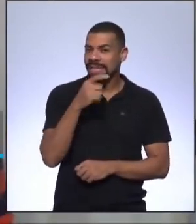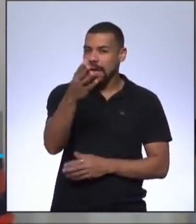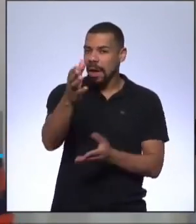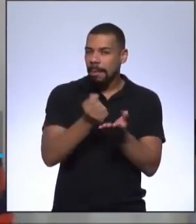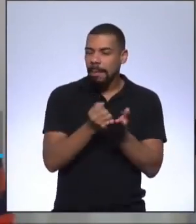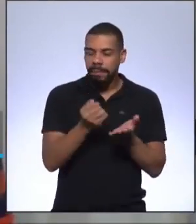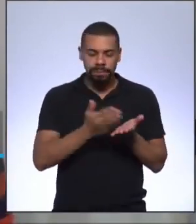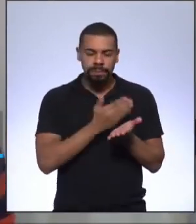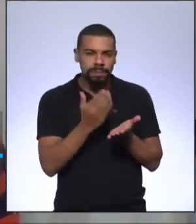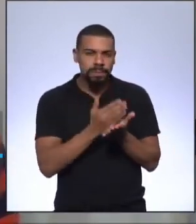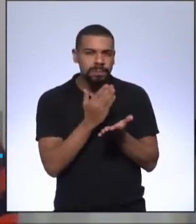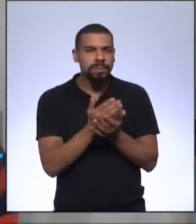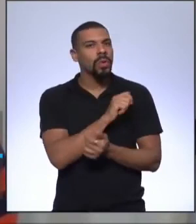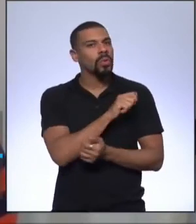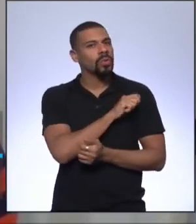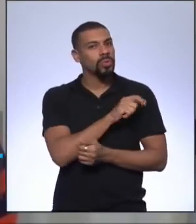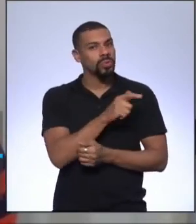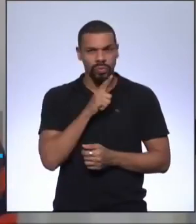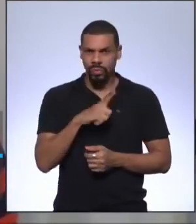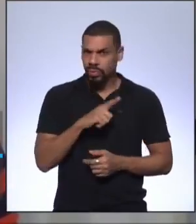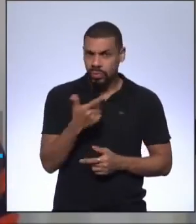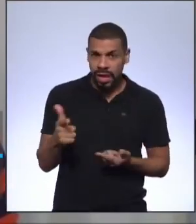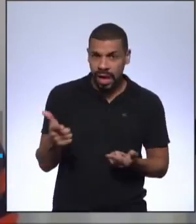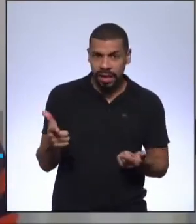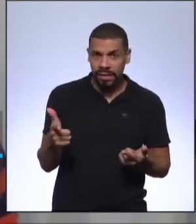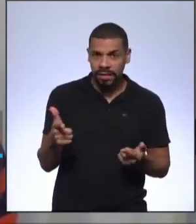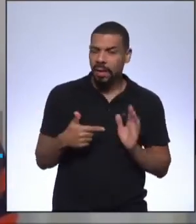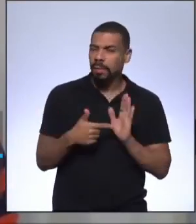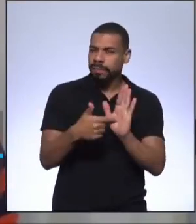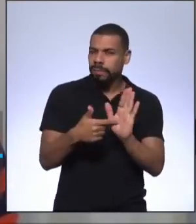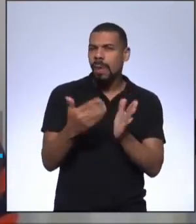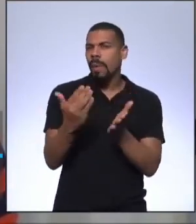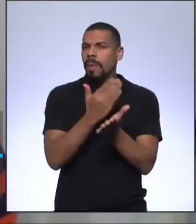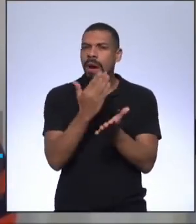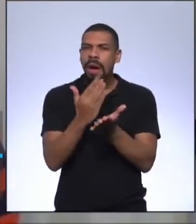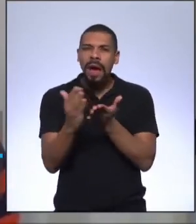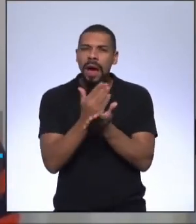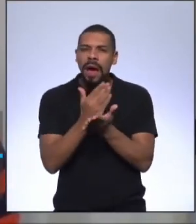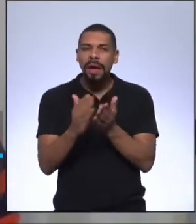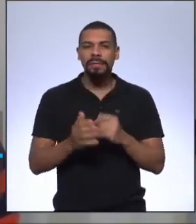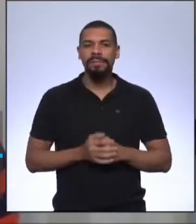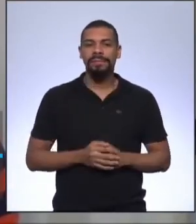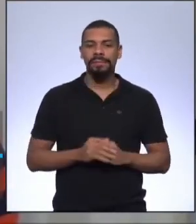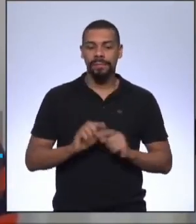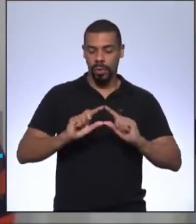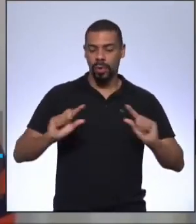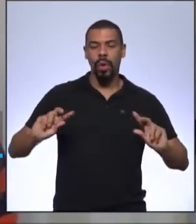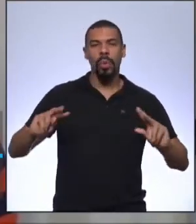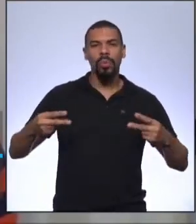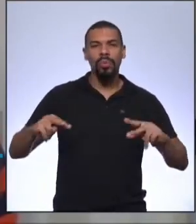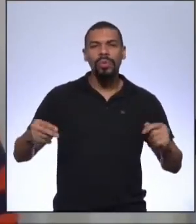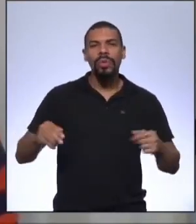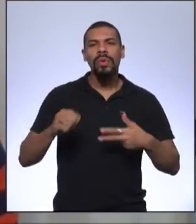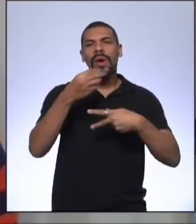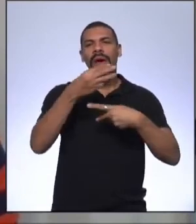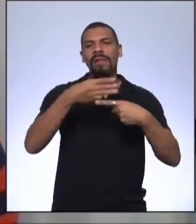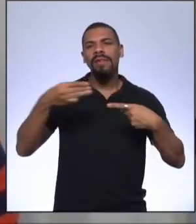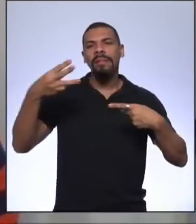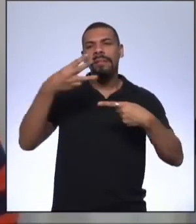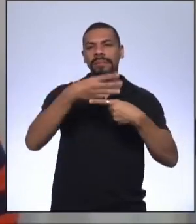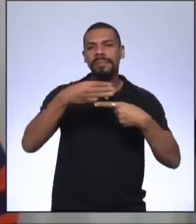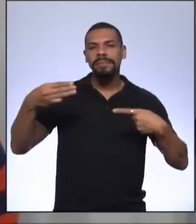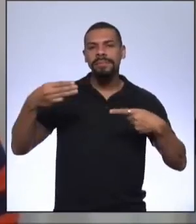se você tiver. Se você não tiver, a gente vai colocar aqui o link para você da EFAP, pode entrar. Também